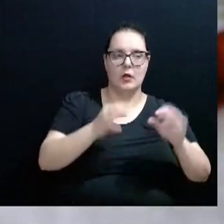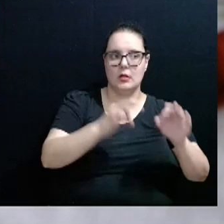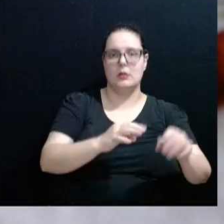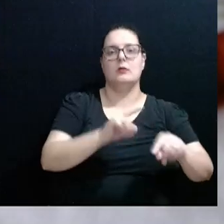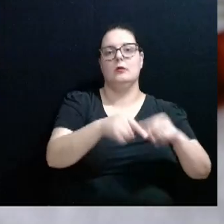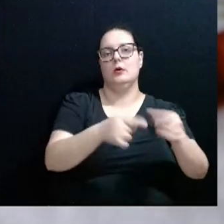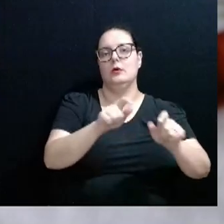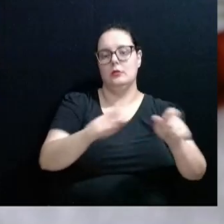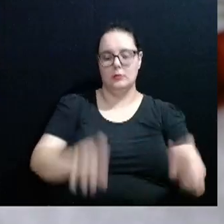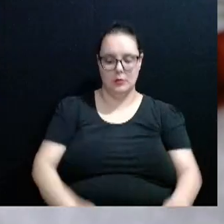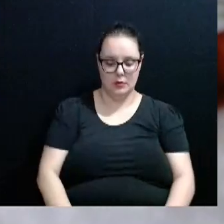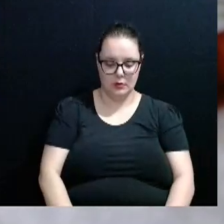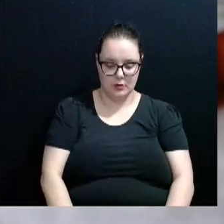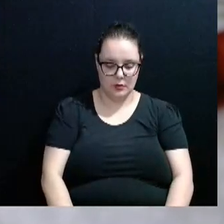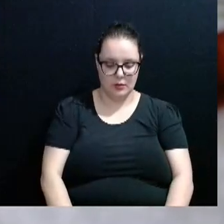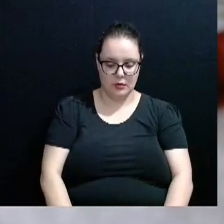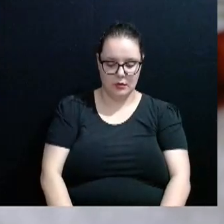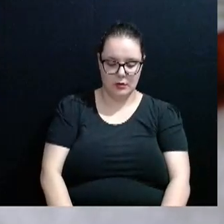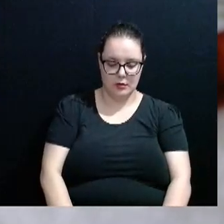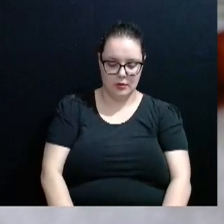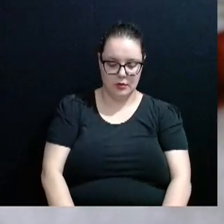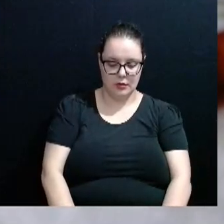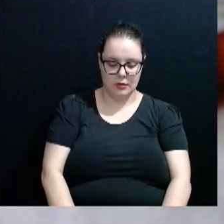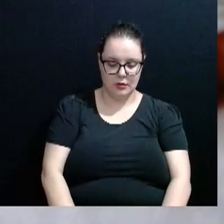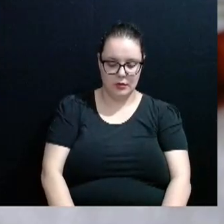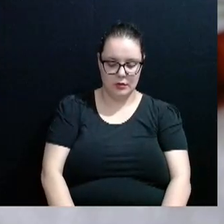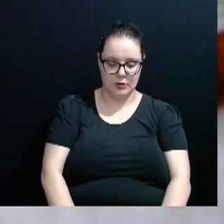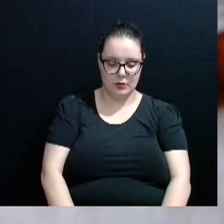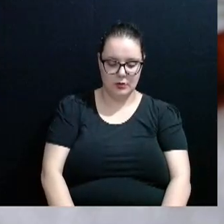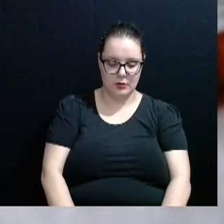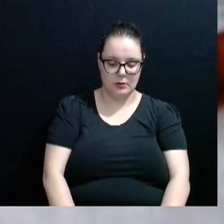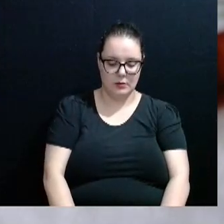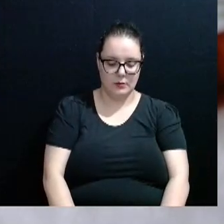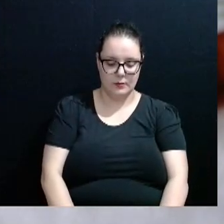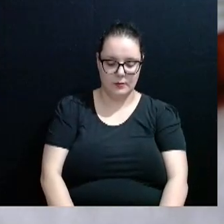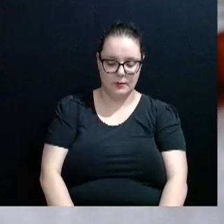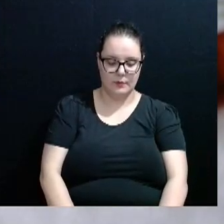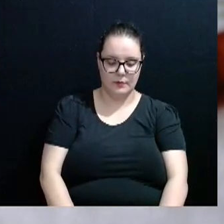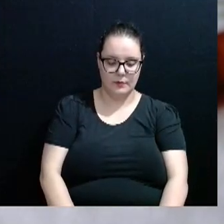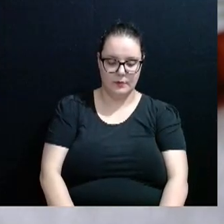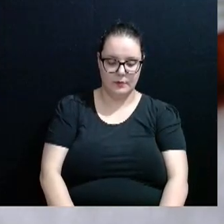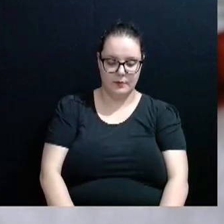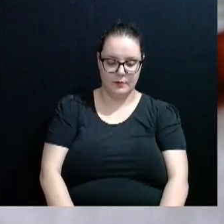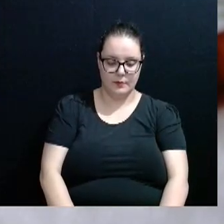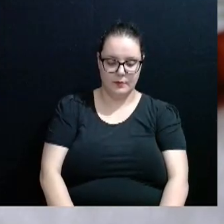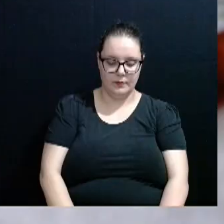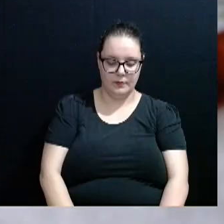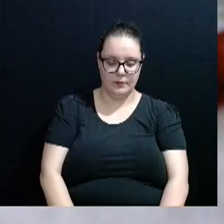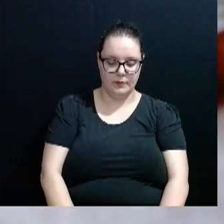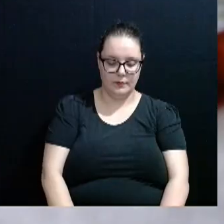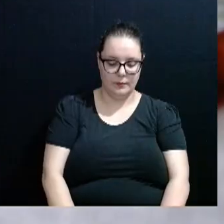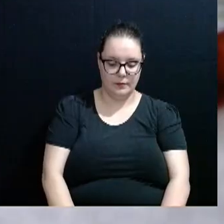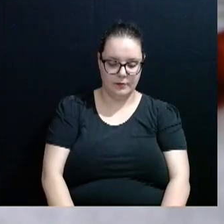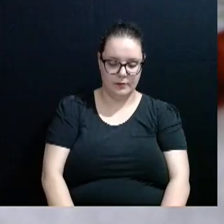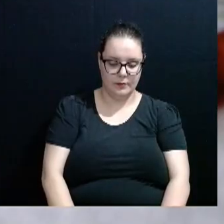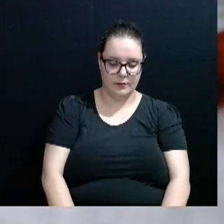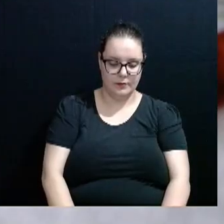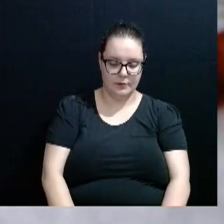né? Então, assim, tem alguns medicamentos que também são calculados de acordo com o peso. Então, uma pessoa de baixo